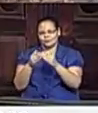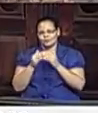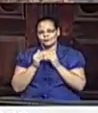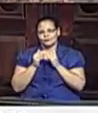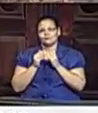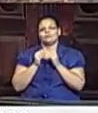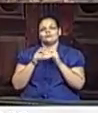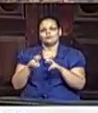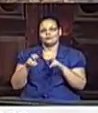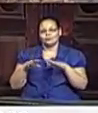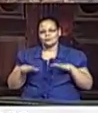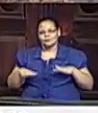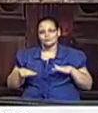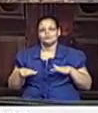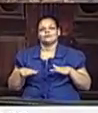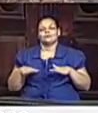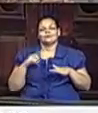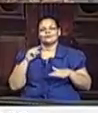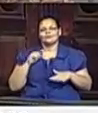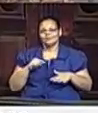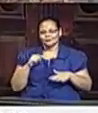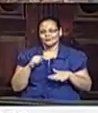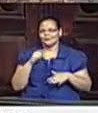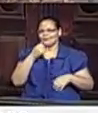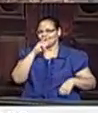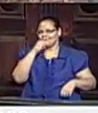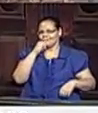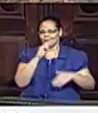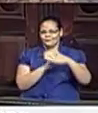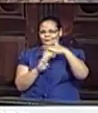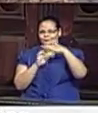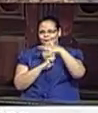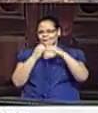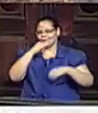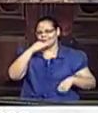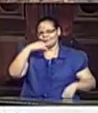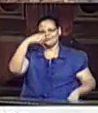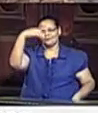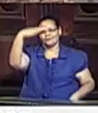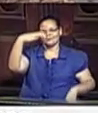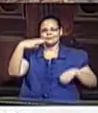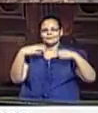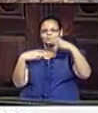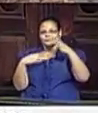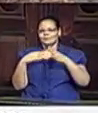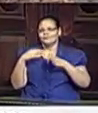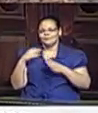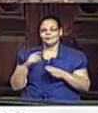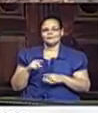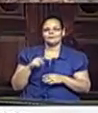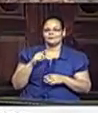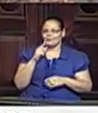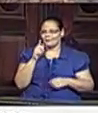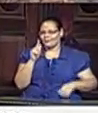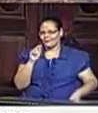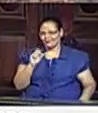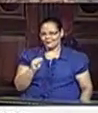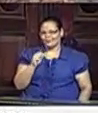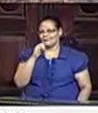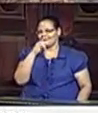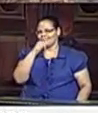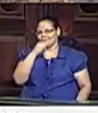plenário. A oitiva com as concessionárias de energia, de saneamento, no caso de gás, energia